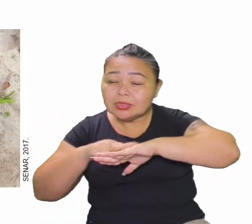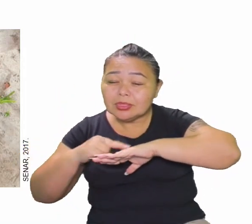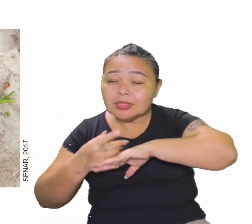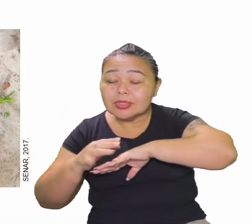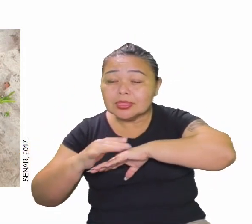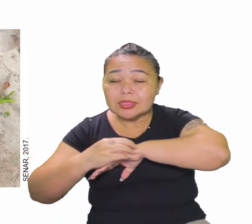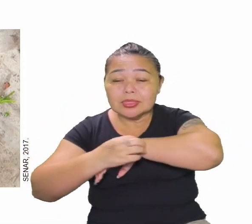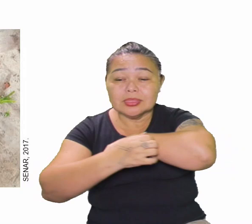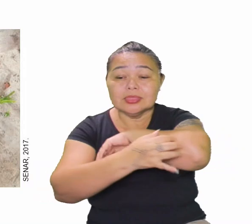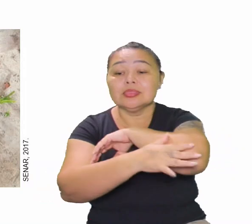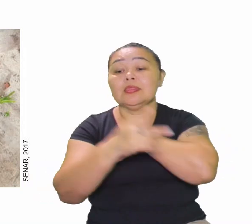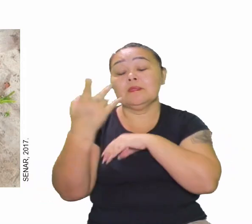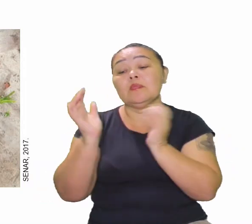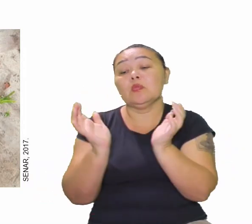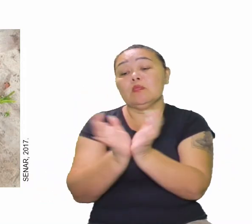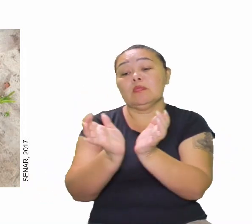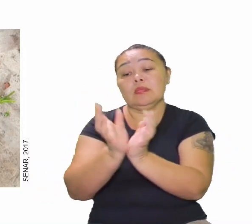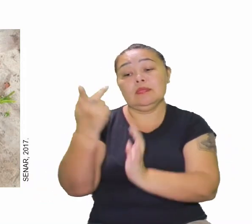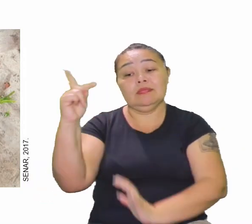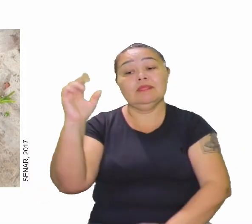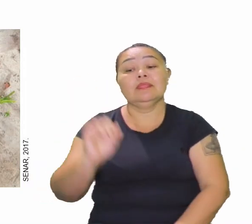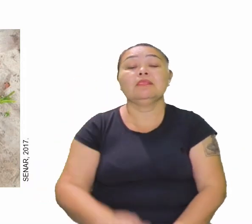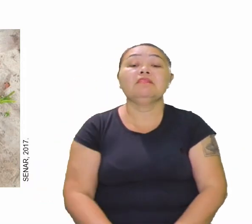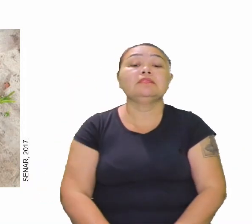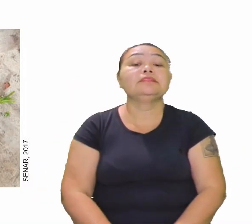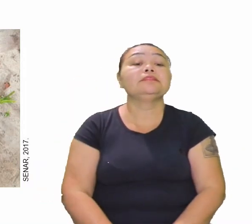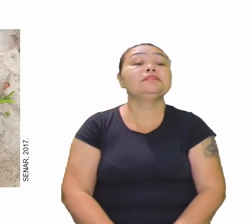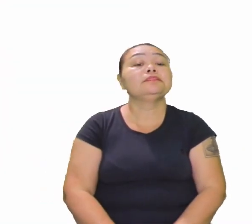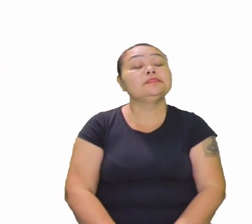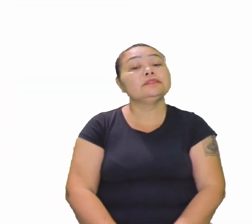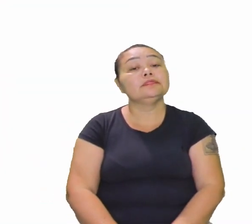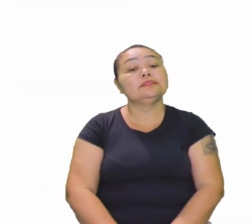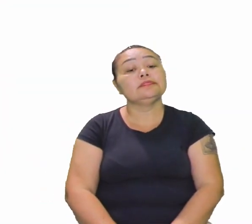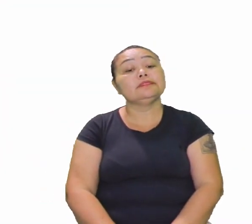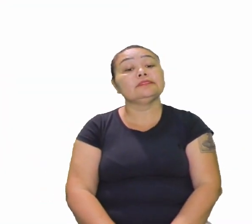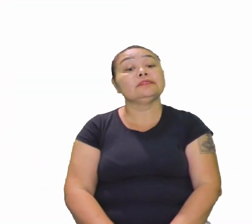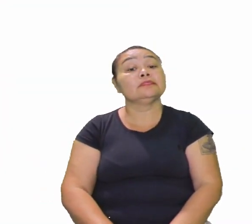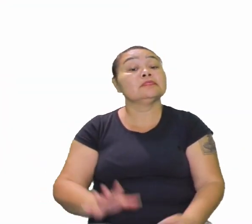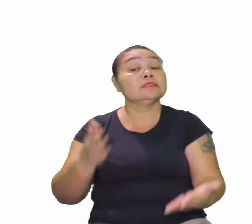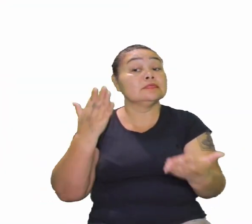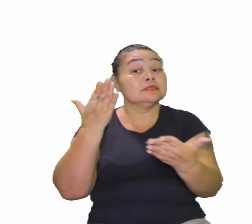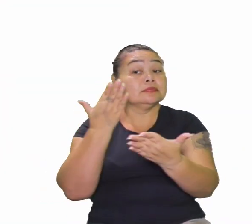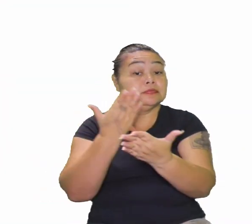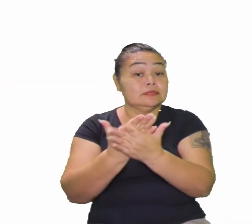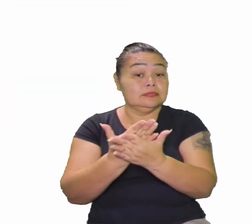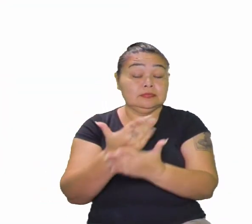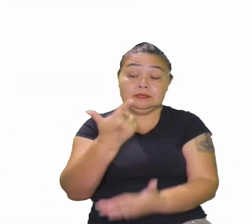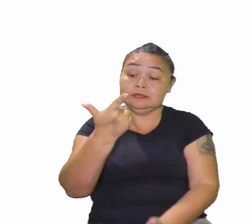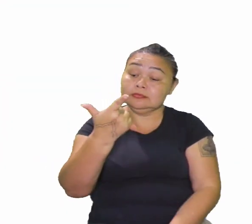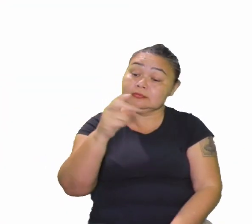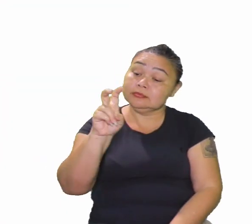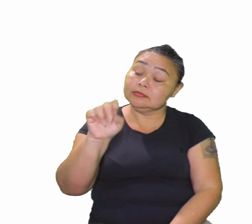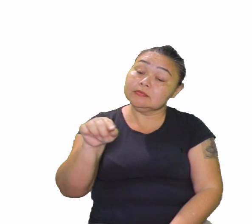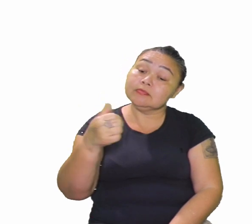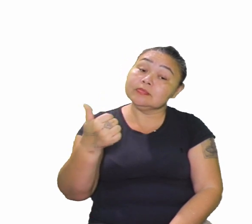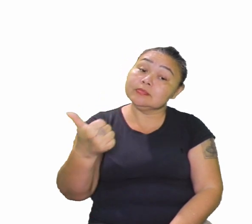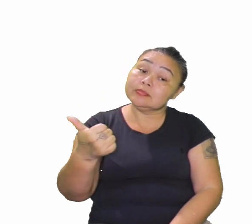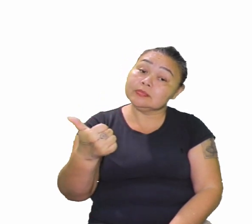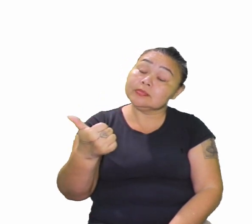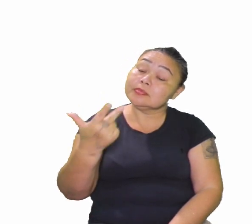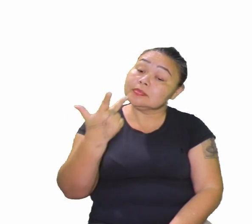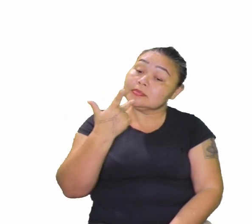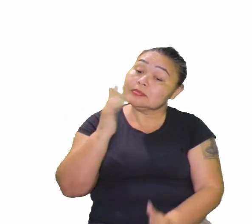sua cultura, tá bom? Na aula, vamos lá, na aula 25.1, a gente já